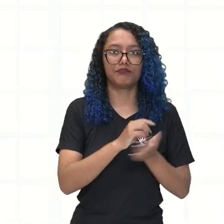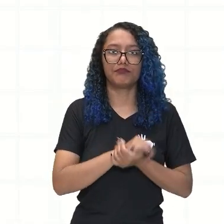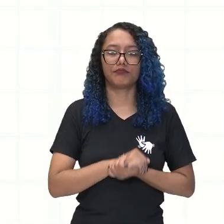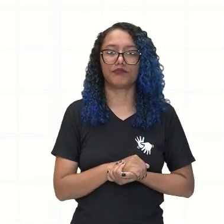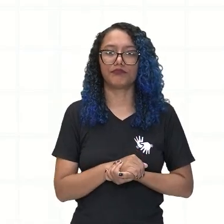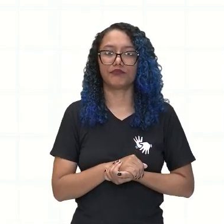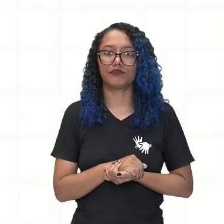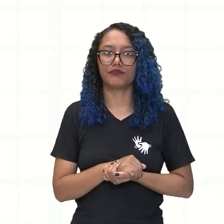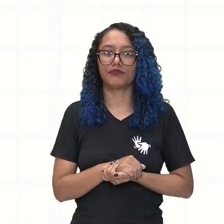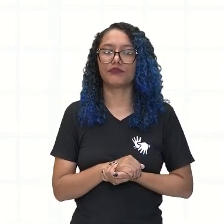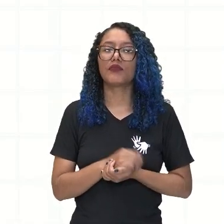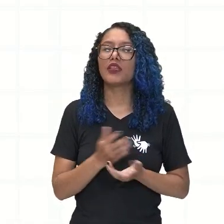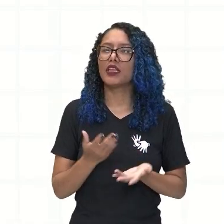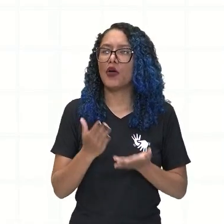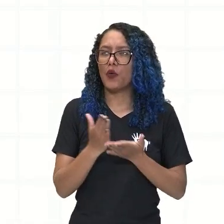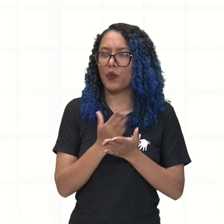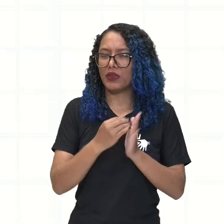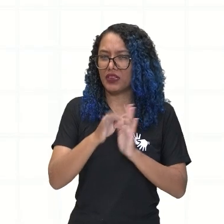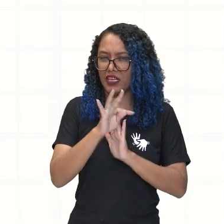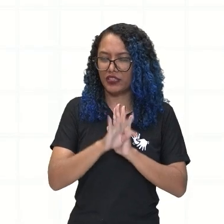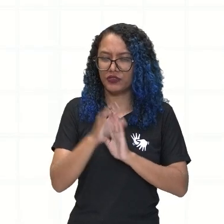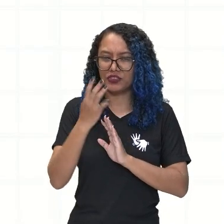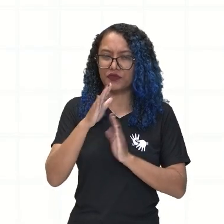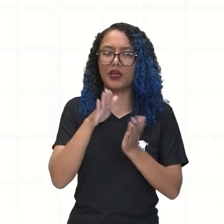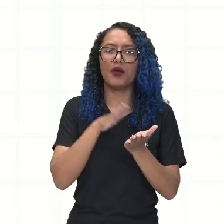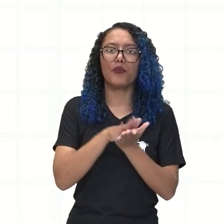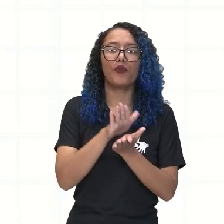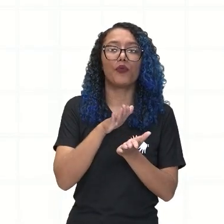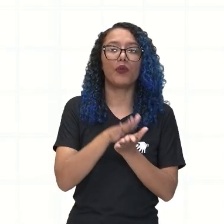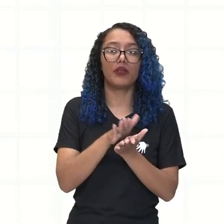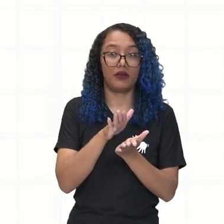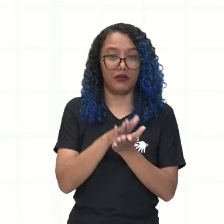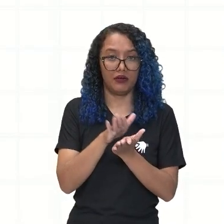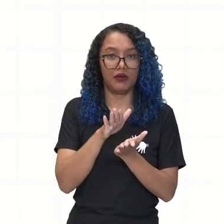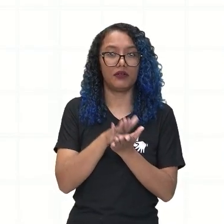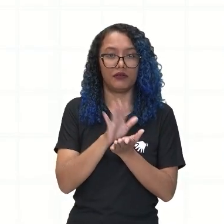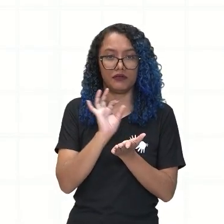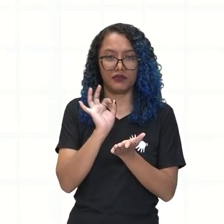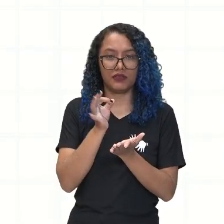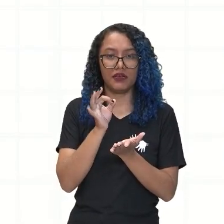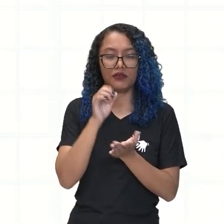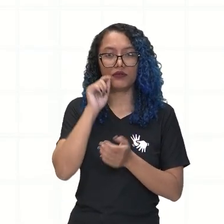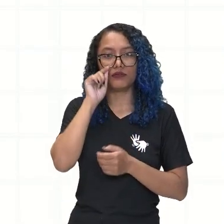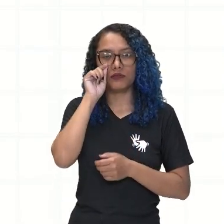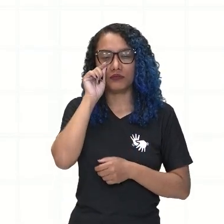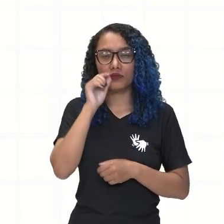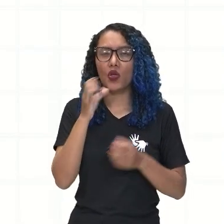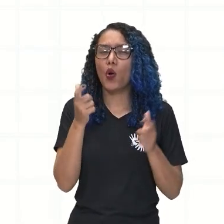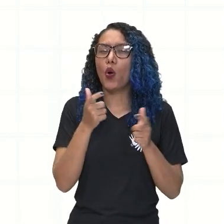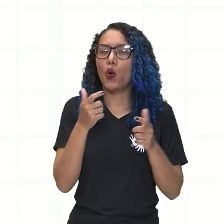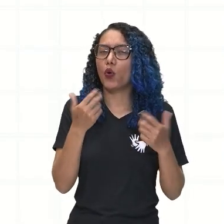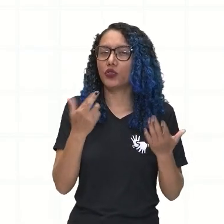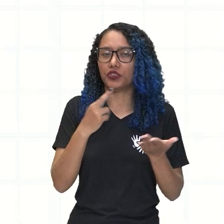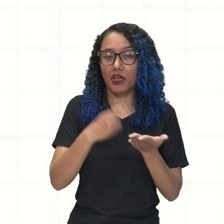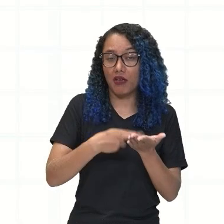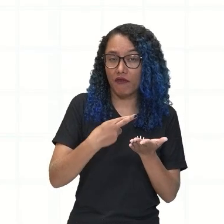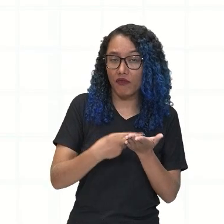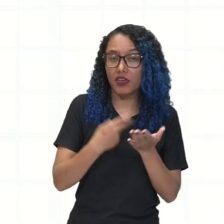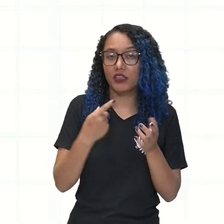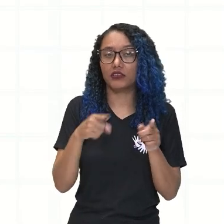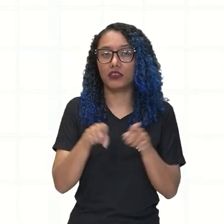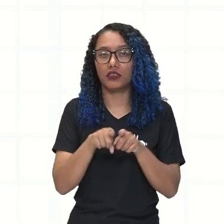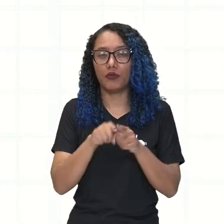eles são publicados, esses textos de divulgação científica são publicados em revistas, em jornais,